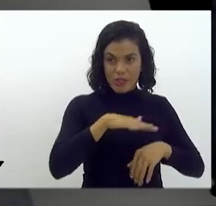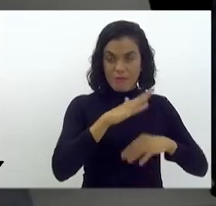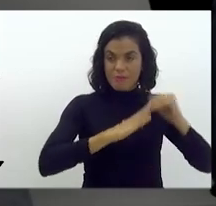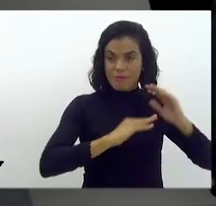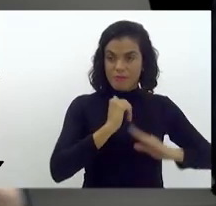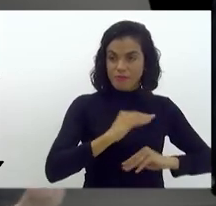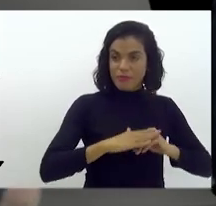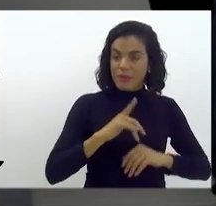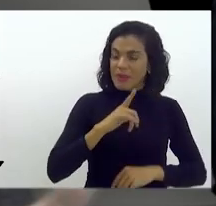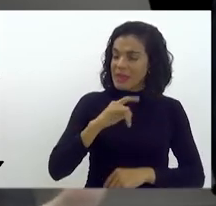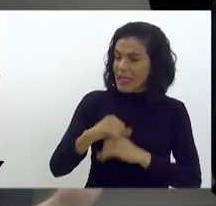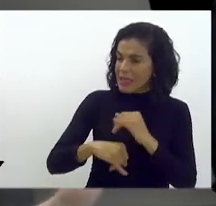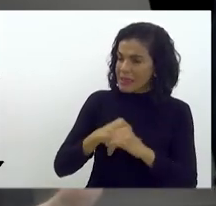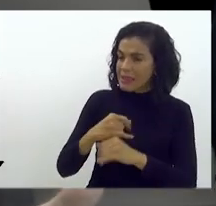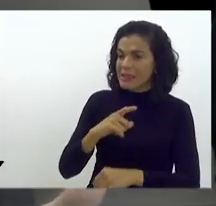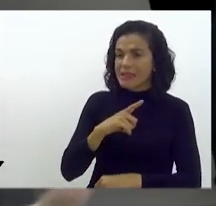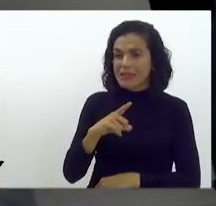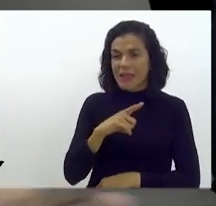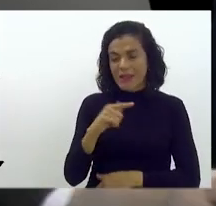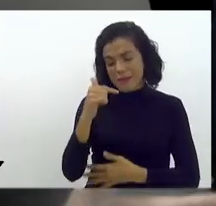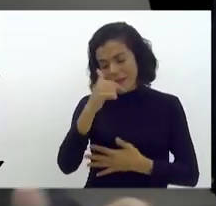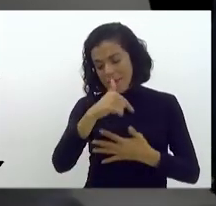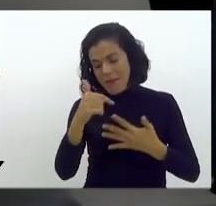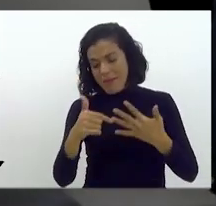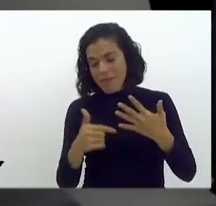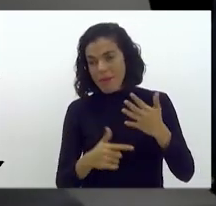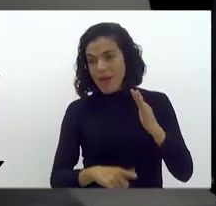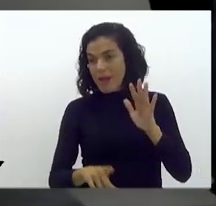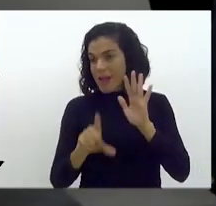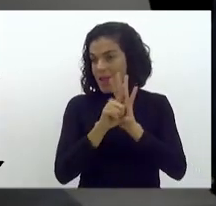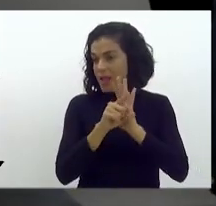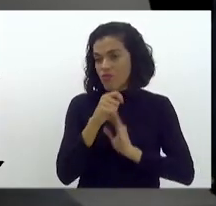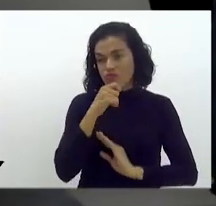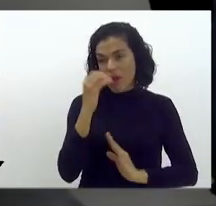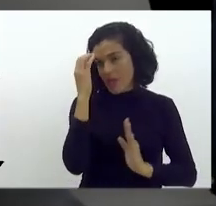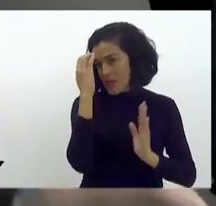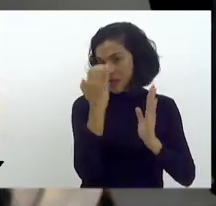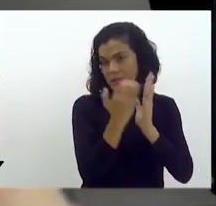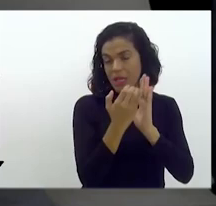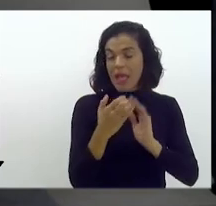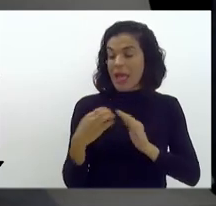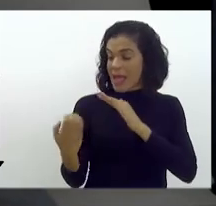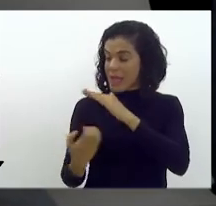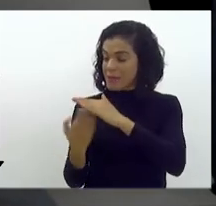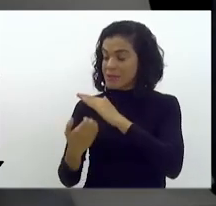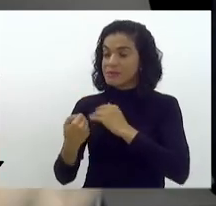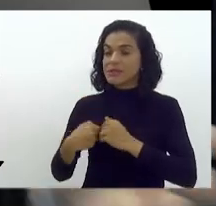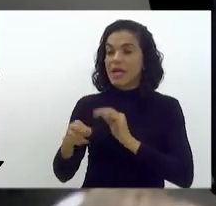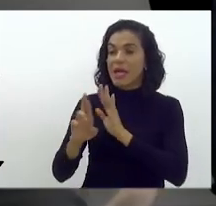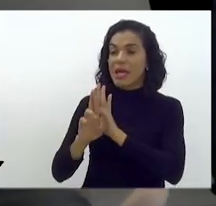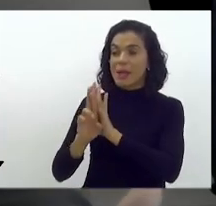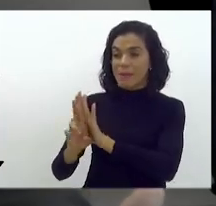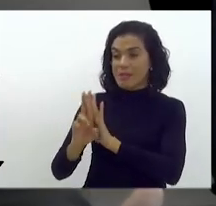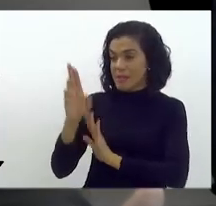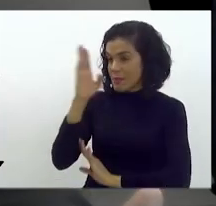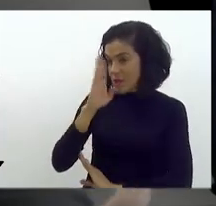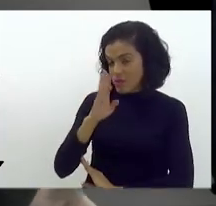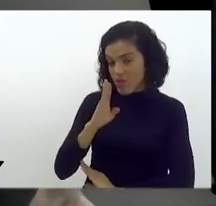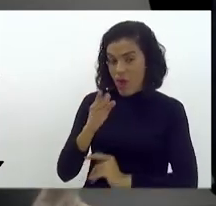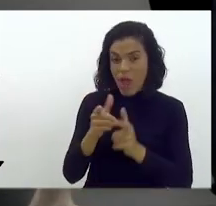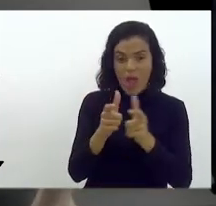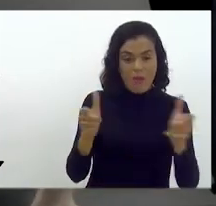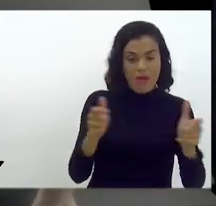Marcos tiver na internet tem vários dispositivos legais que não são respeitados as empresas teriam que ter representantes no Brasil muitas não têm